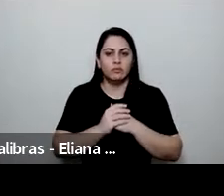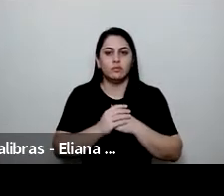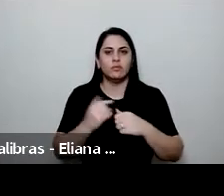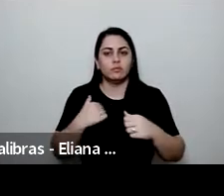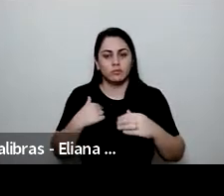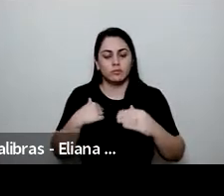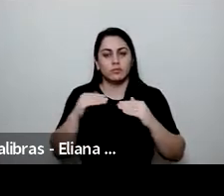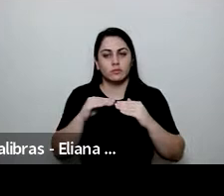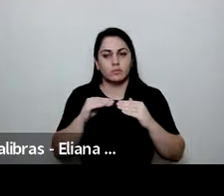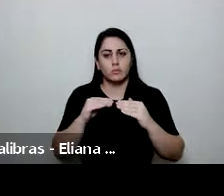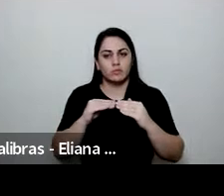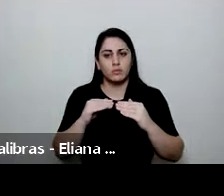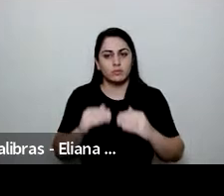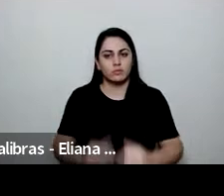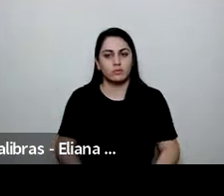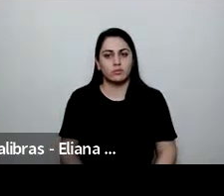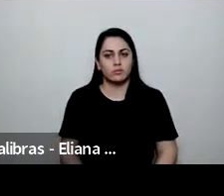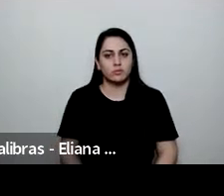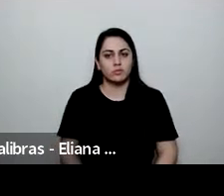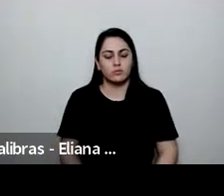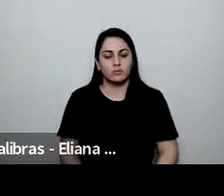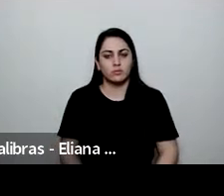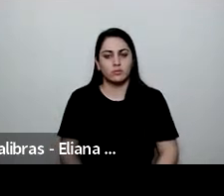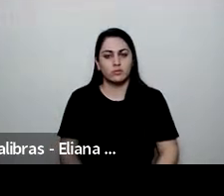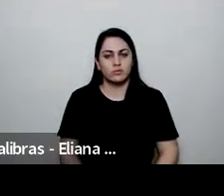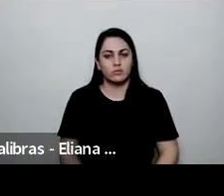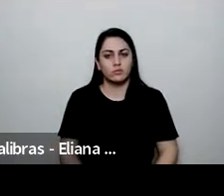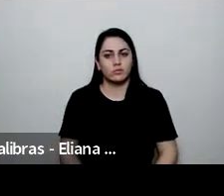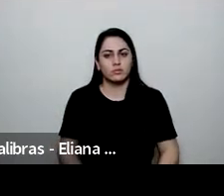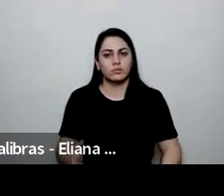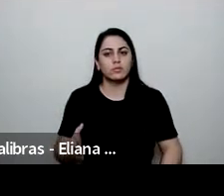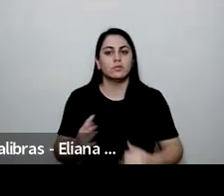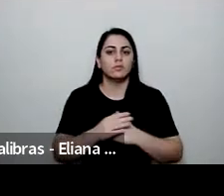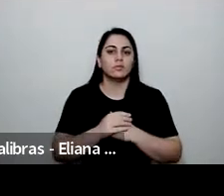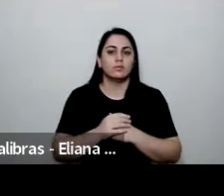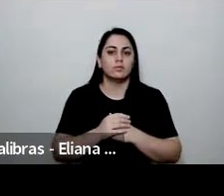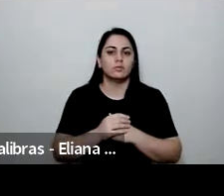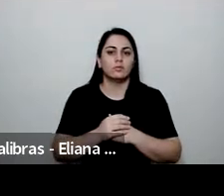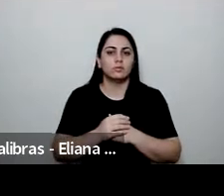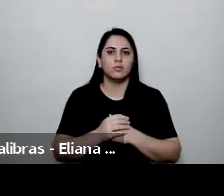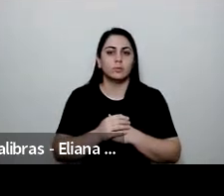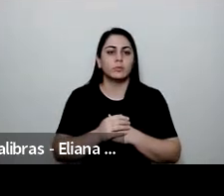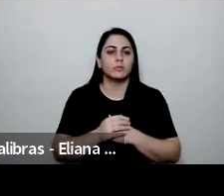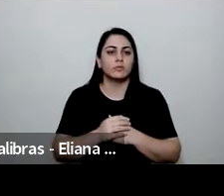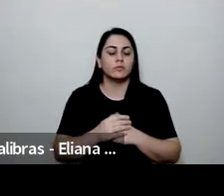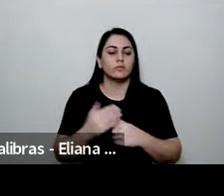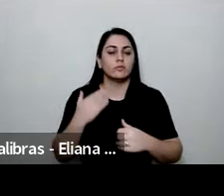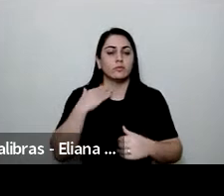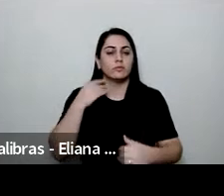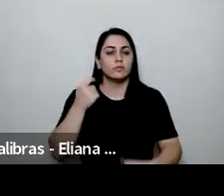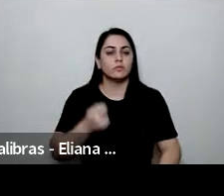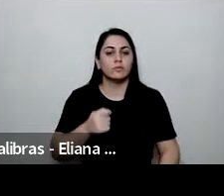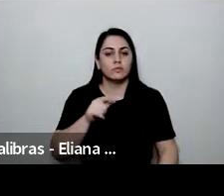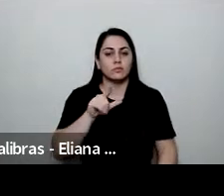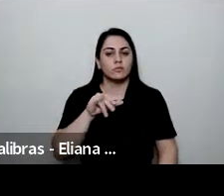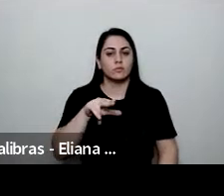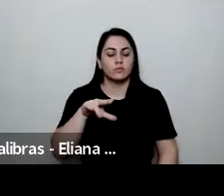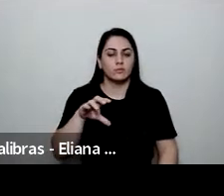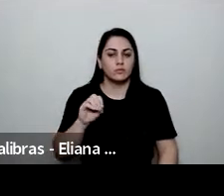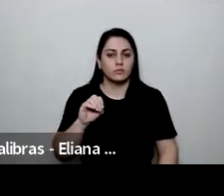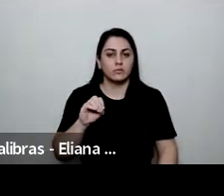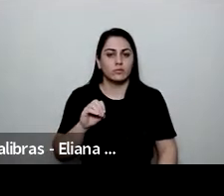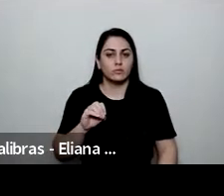acompanhá-lo e como vota o juiz lindo Souza segundo no entanto André